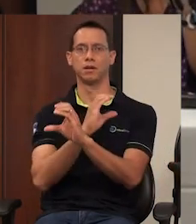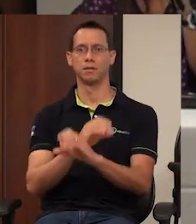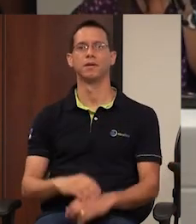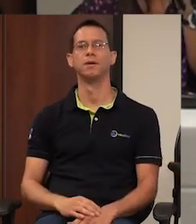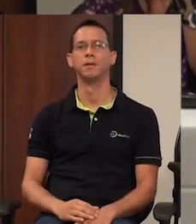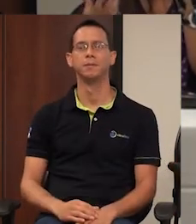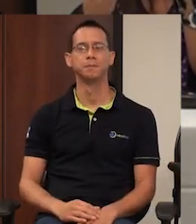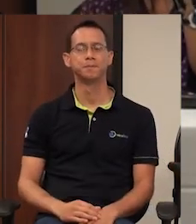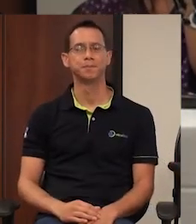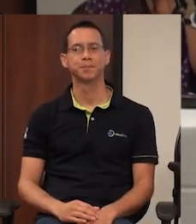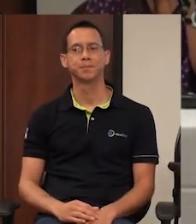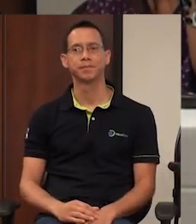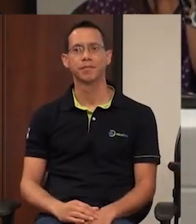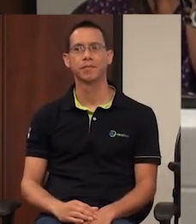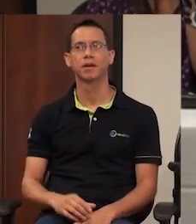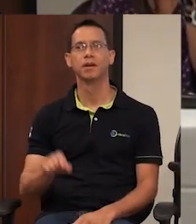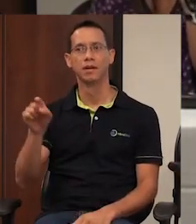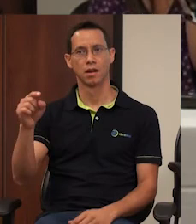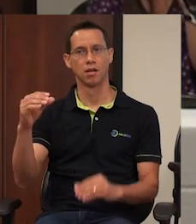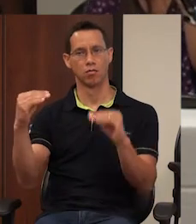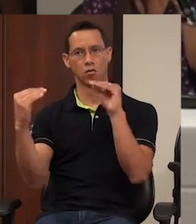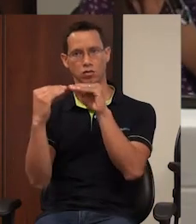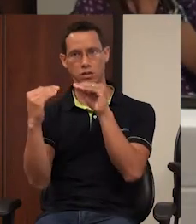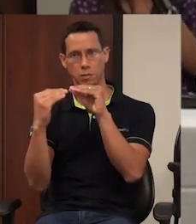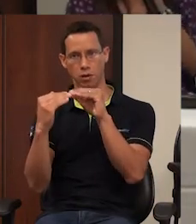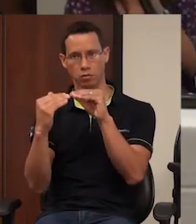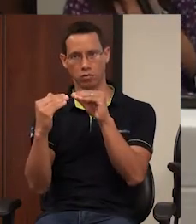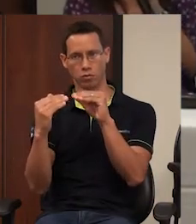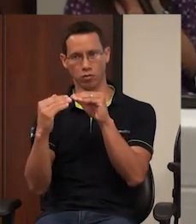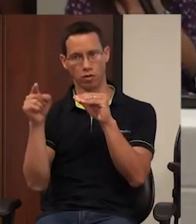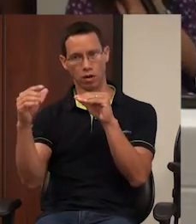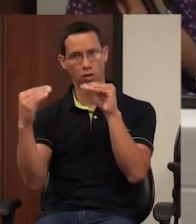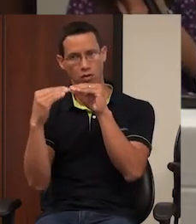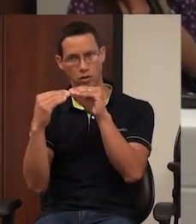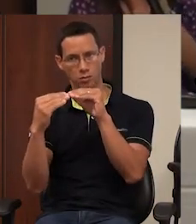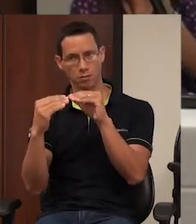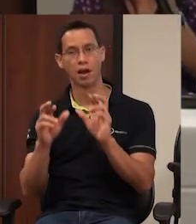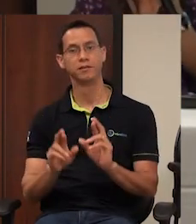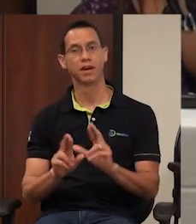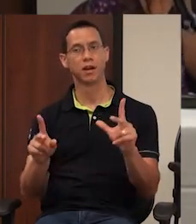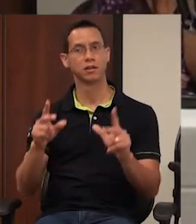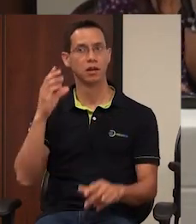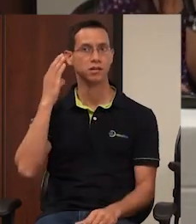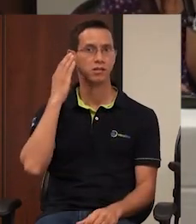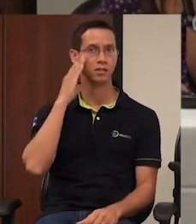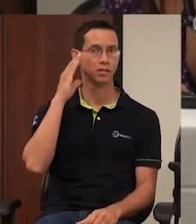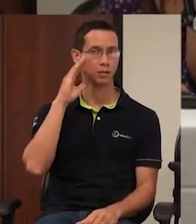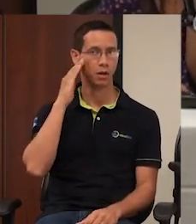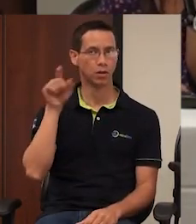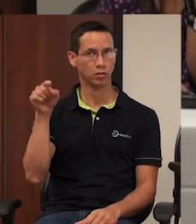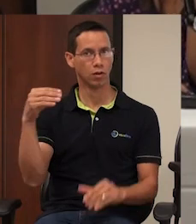A questão do consentimento, que é diferente de discernimento, é